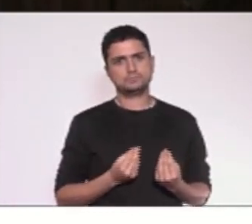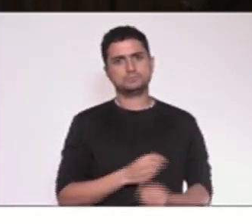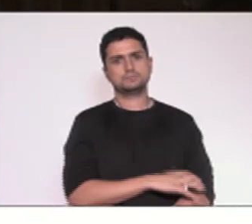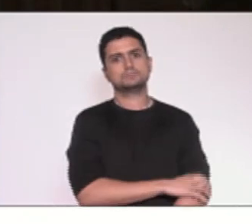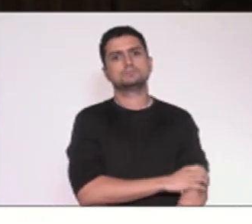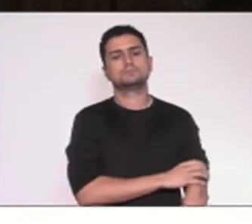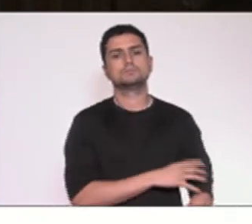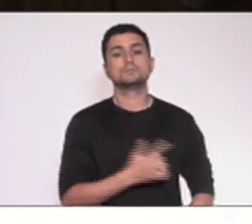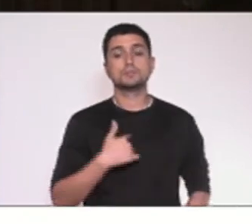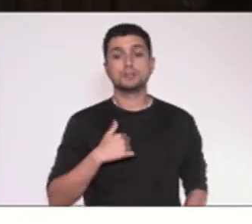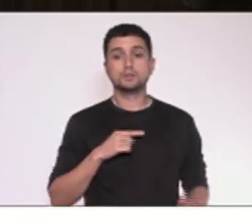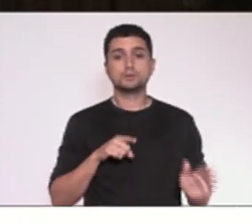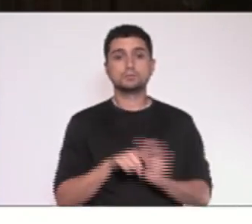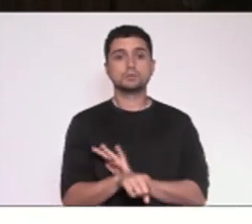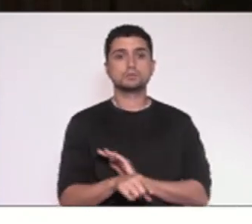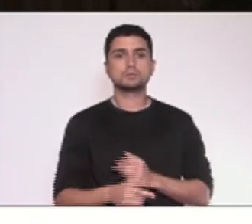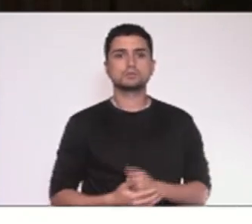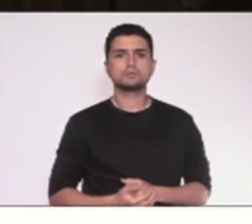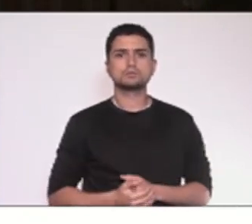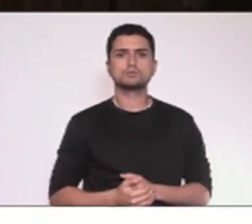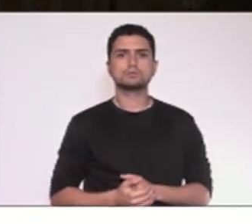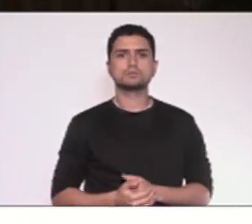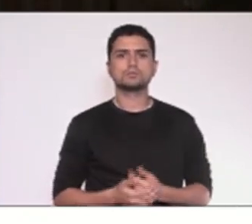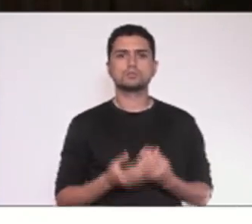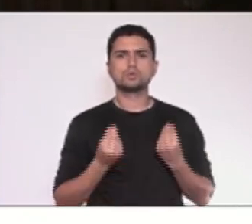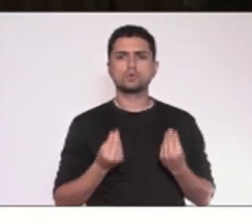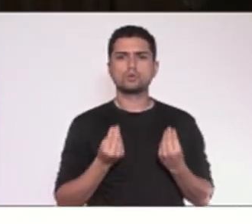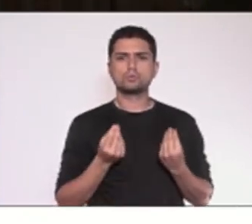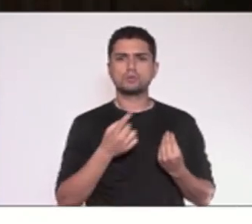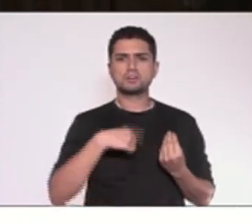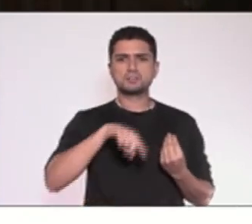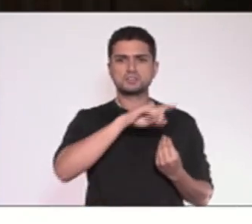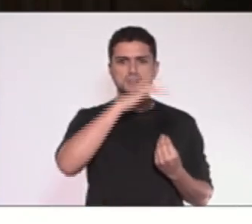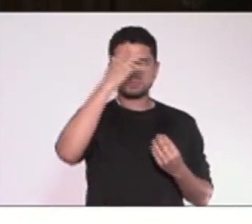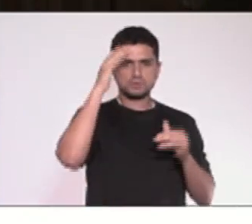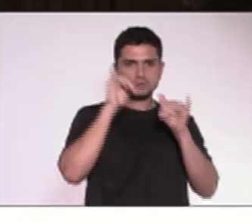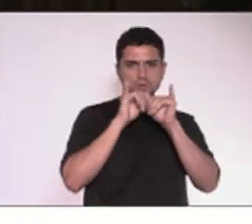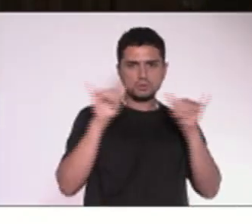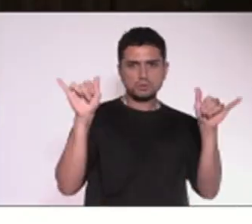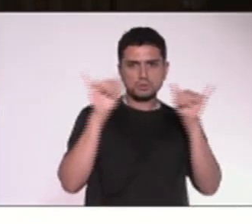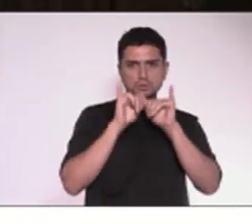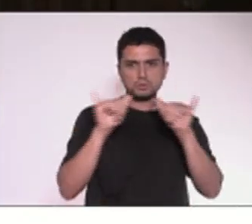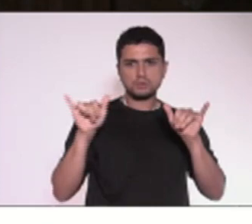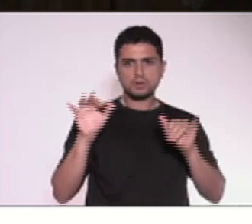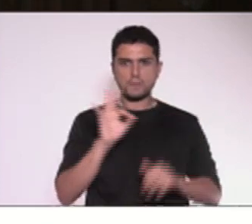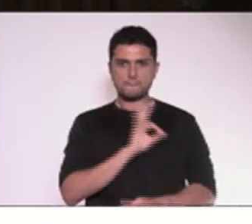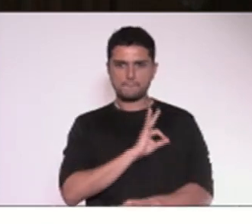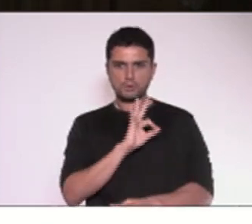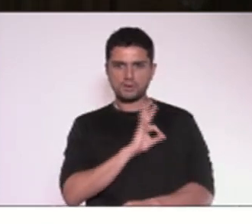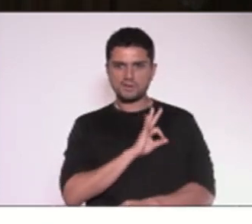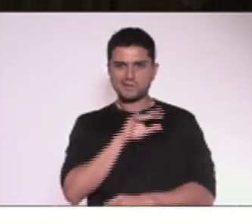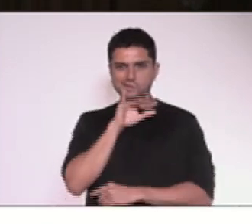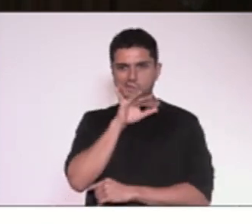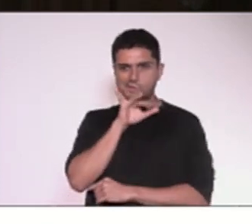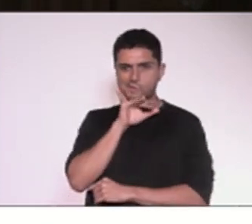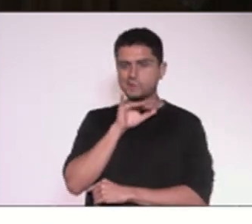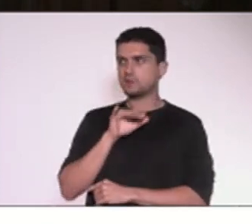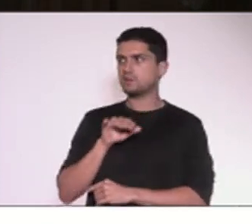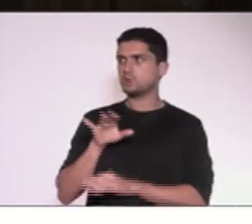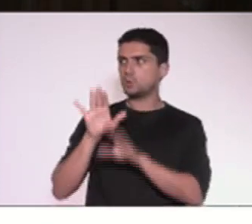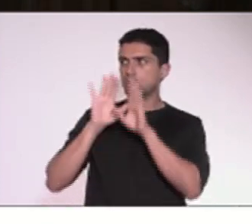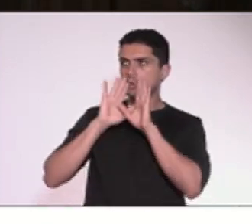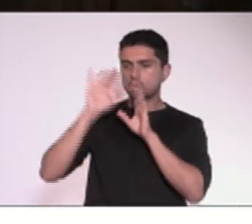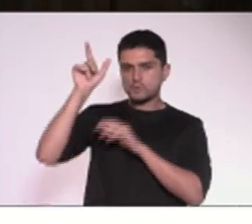E eu pergunto, que mensagem essas pessoas que demonizam a polícia idealizam o traficante